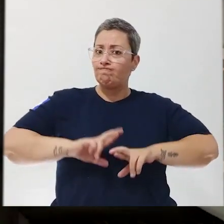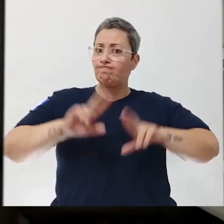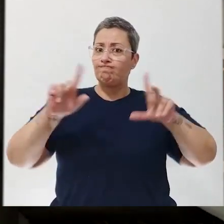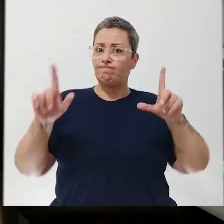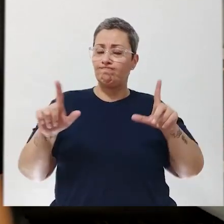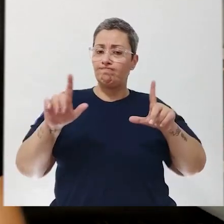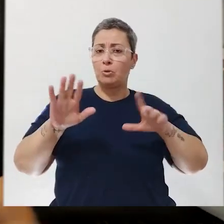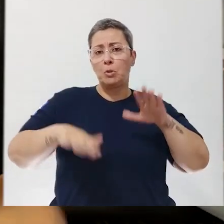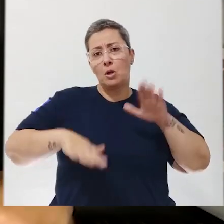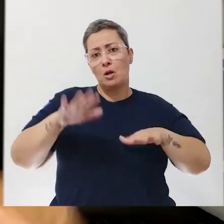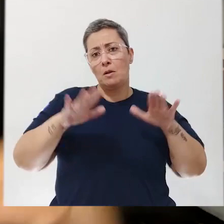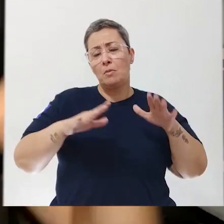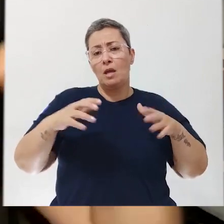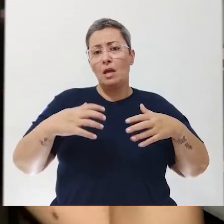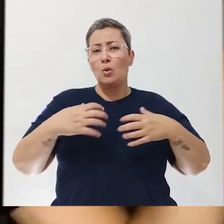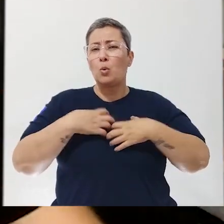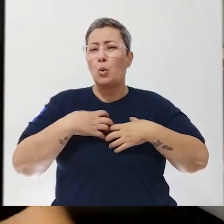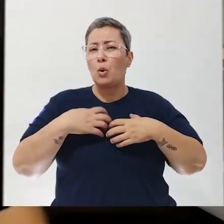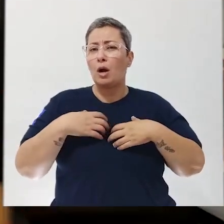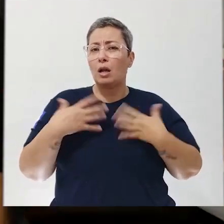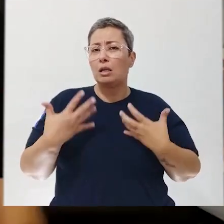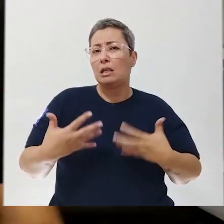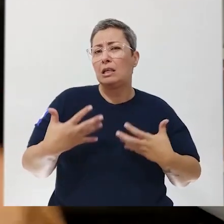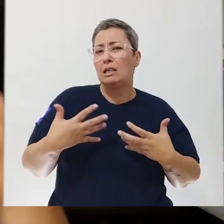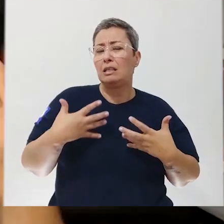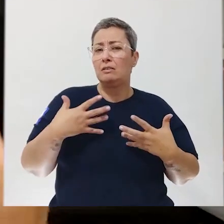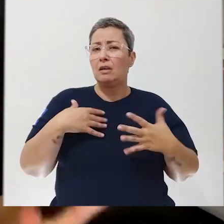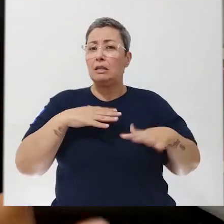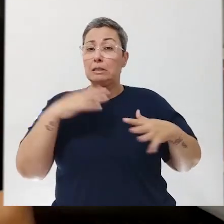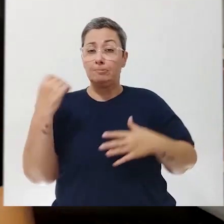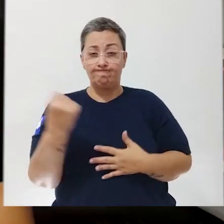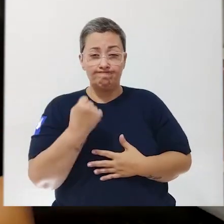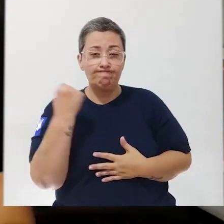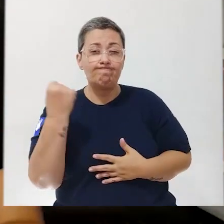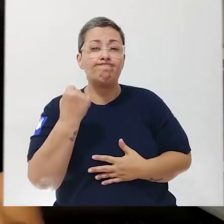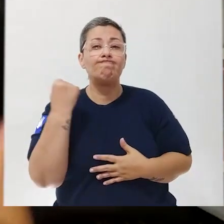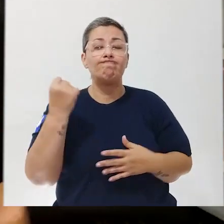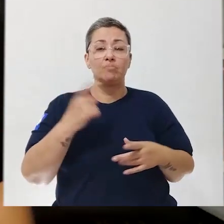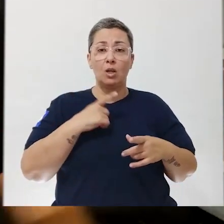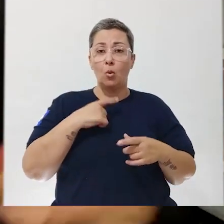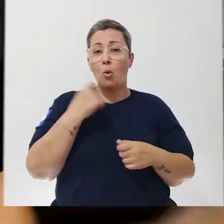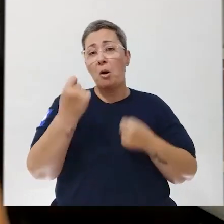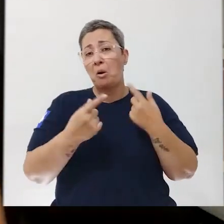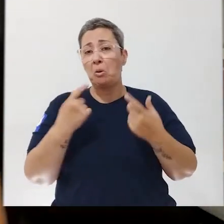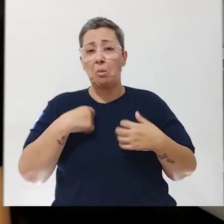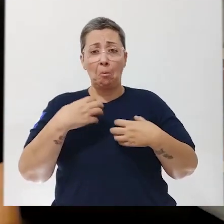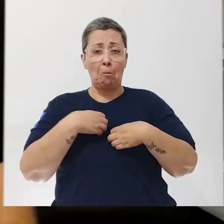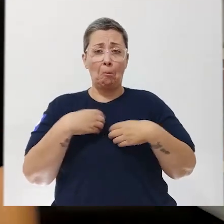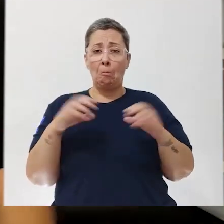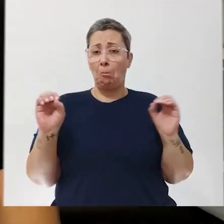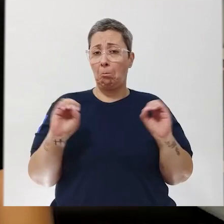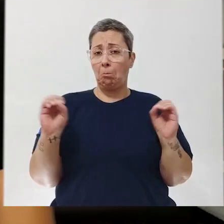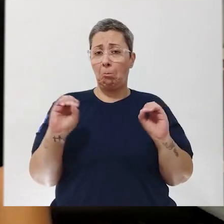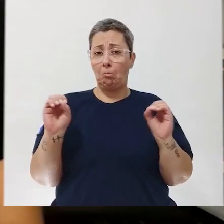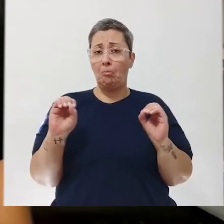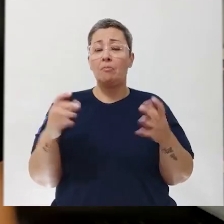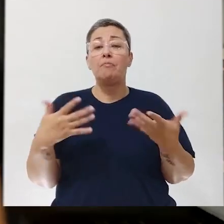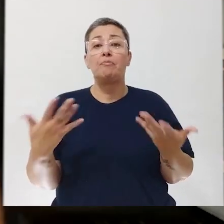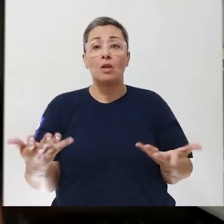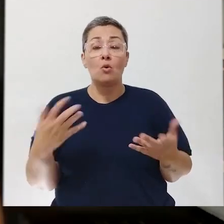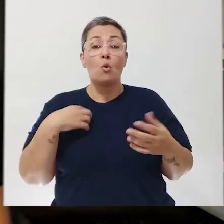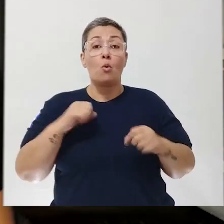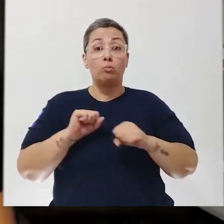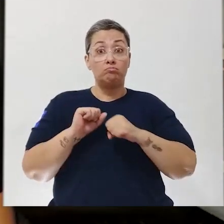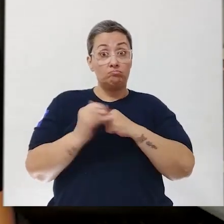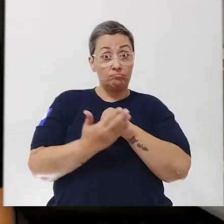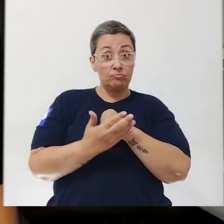encontro anterior, algumas apresentam sintomas leves, outras sintomas muito graves e algumas não apresentam nenhum sintoma.